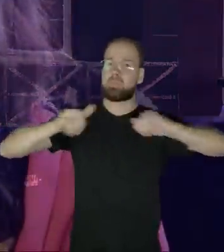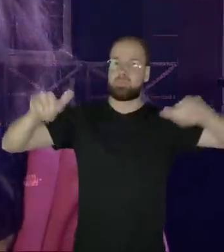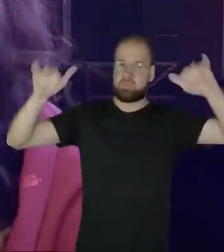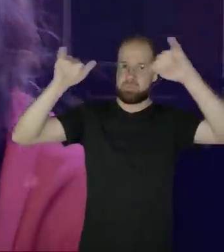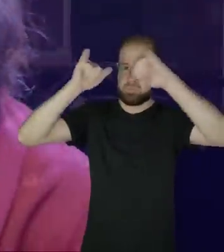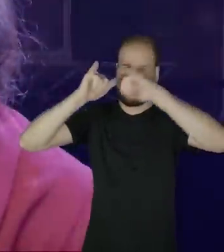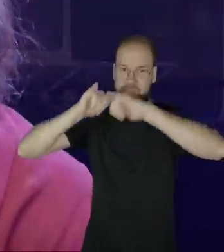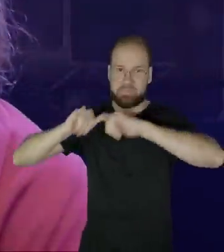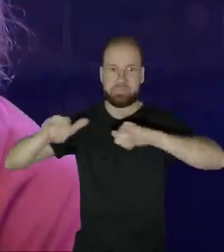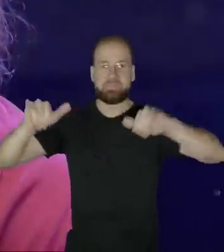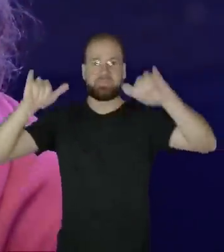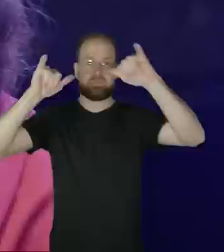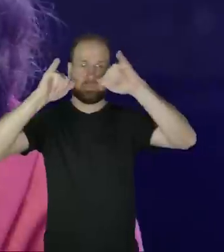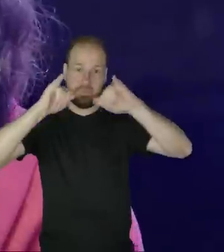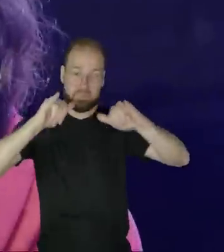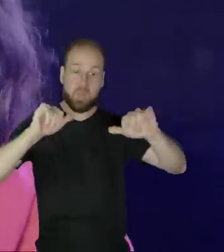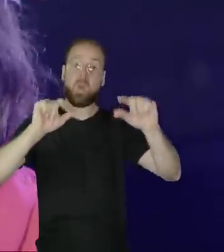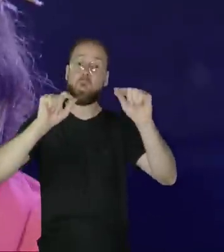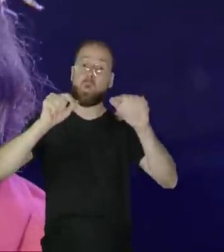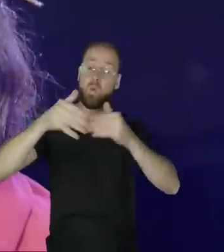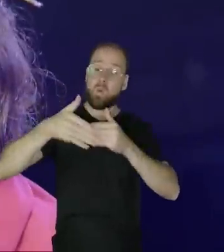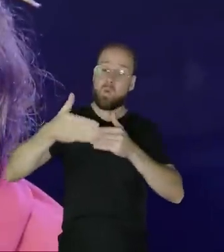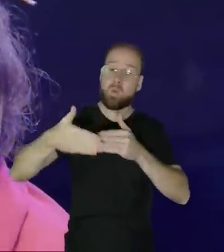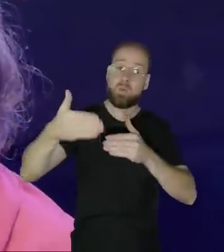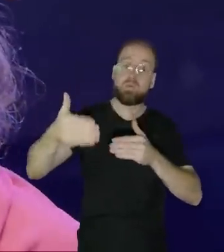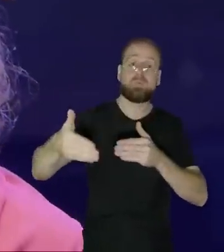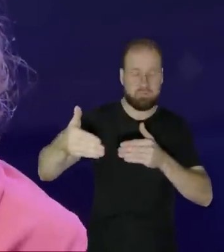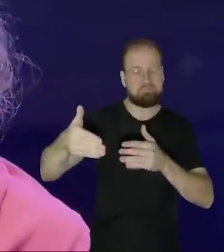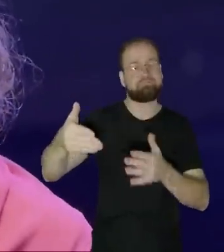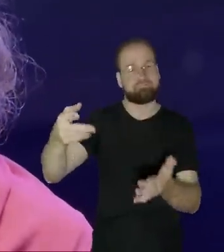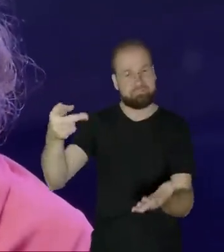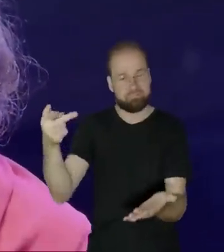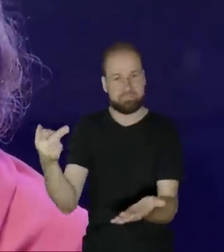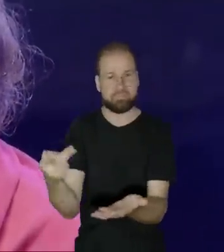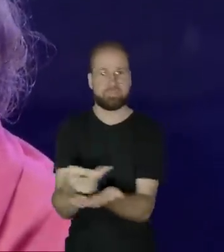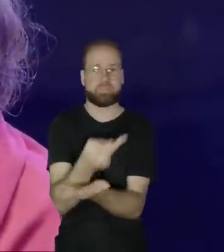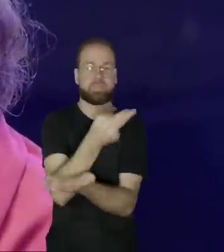o que iria acontecer.